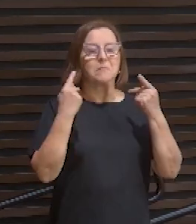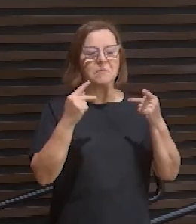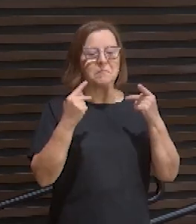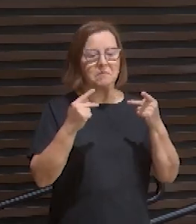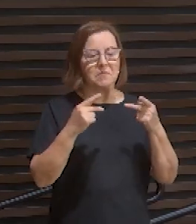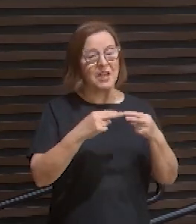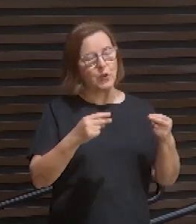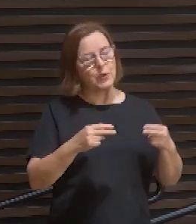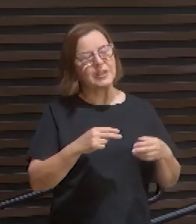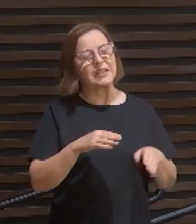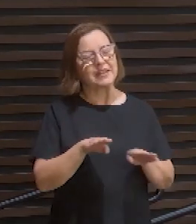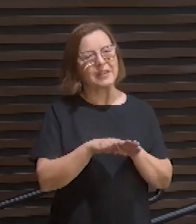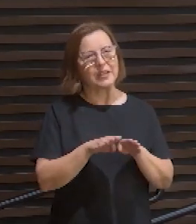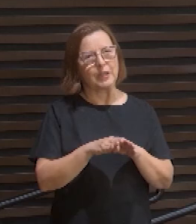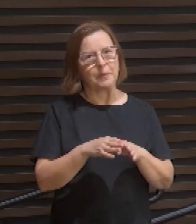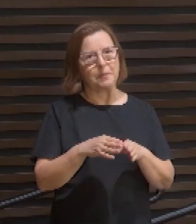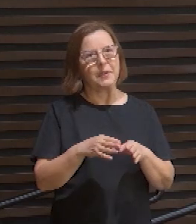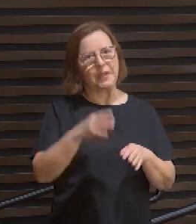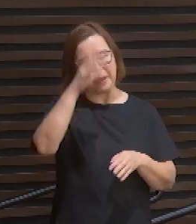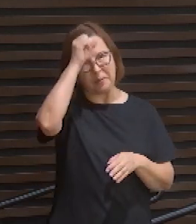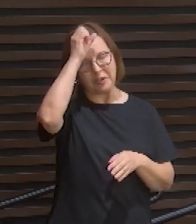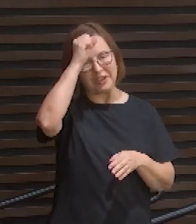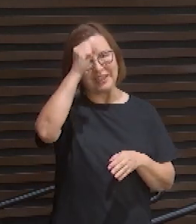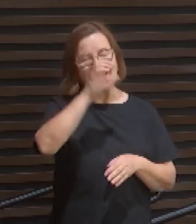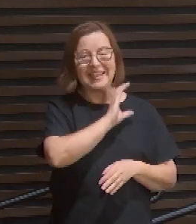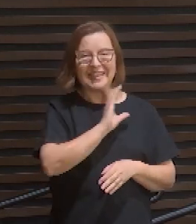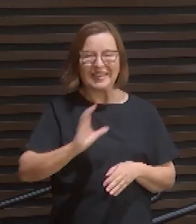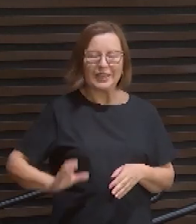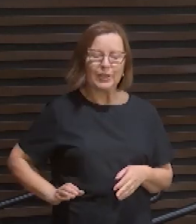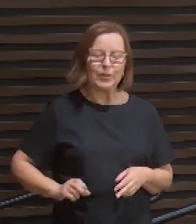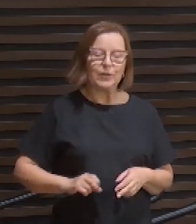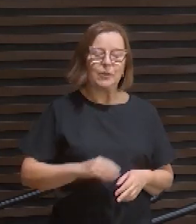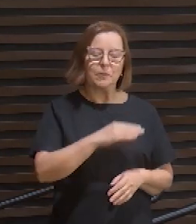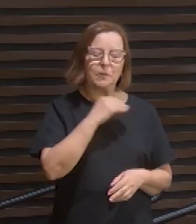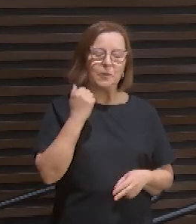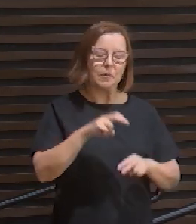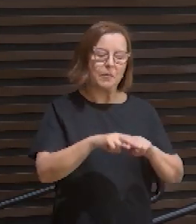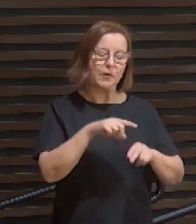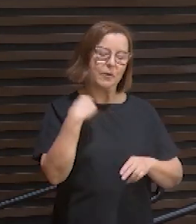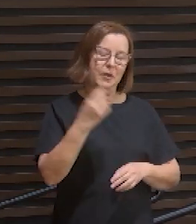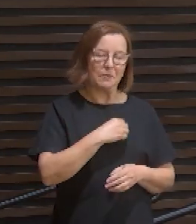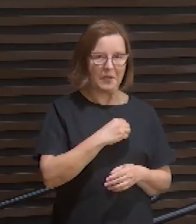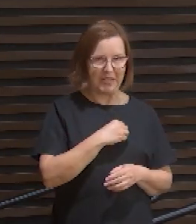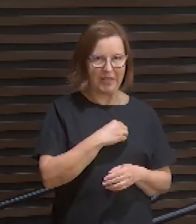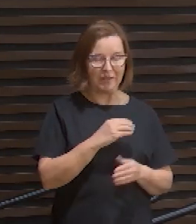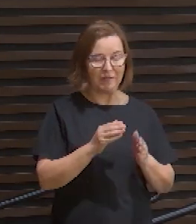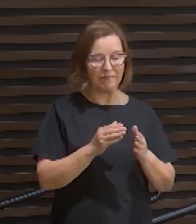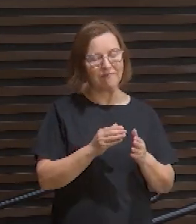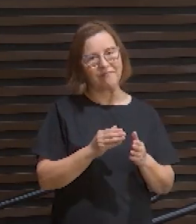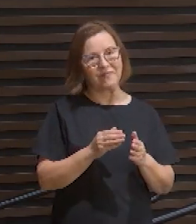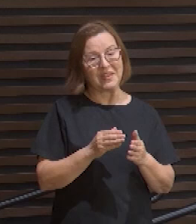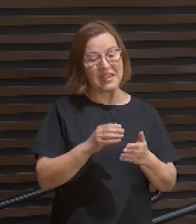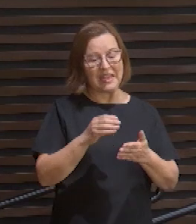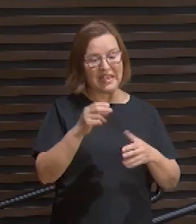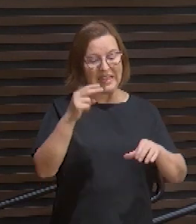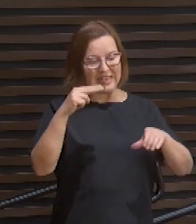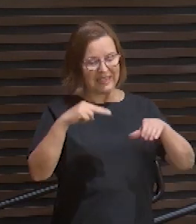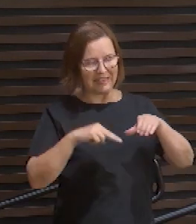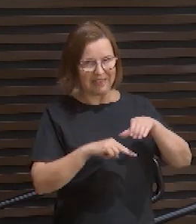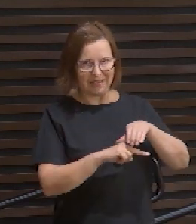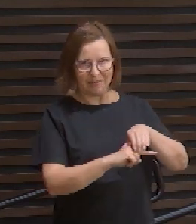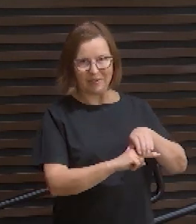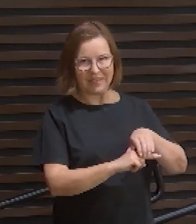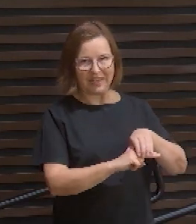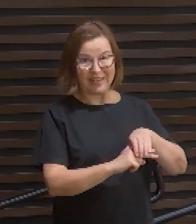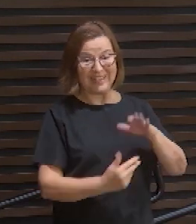recebi, que Cristo morreu pelos nossos pecados, segundo as Escrituras, e que foi sepultado